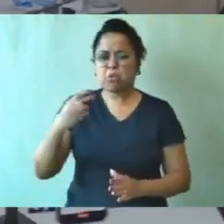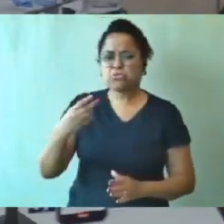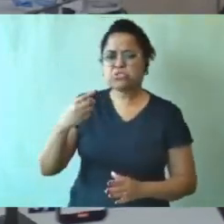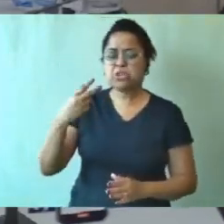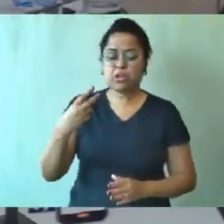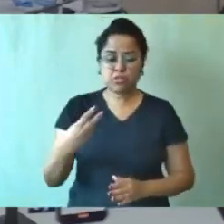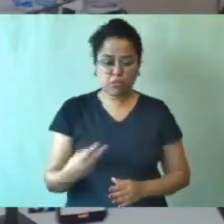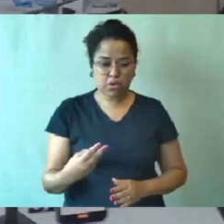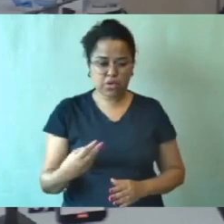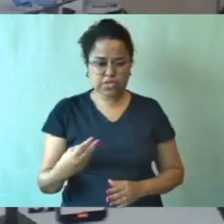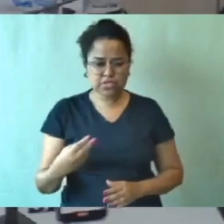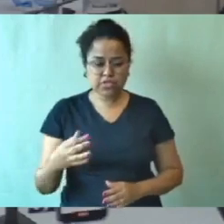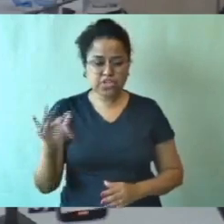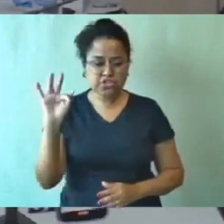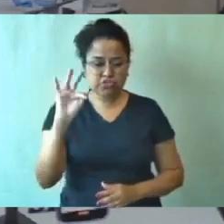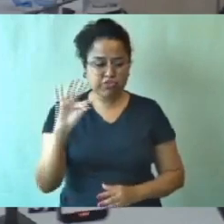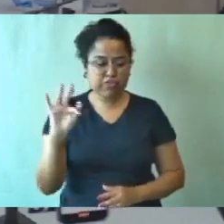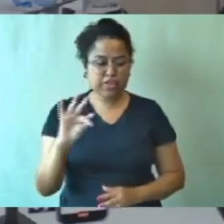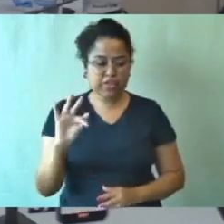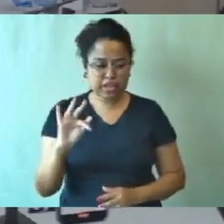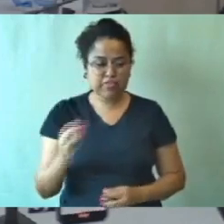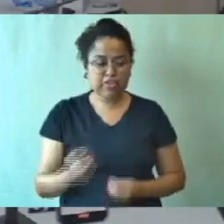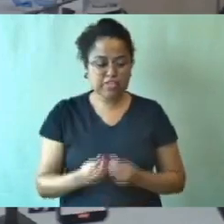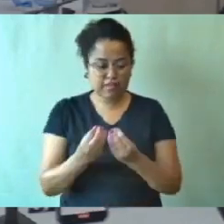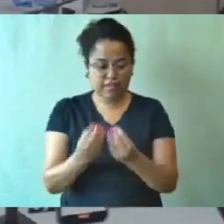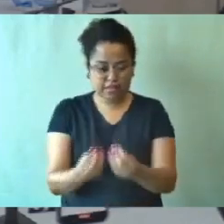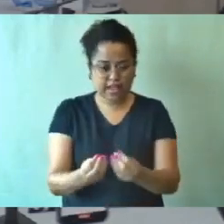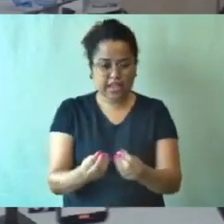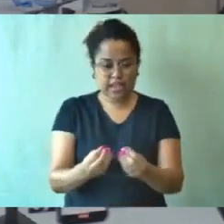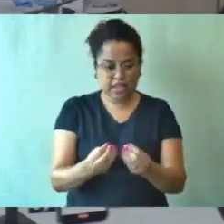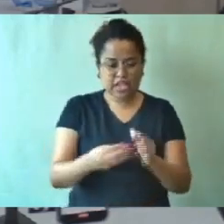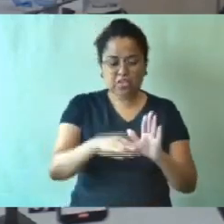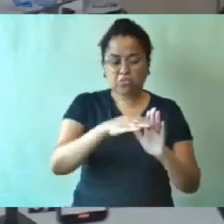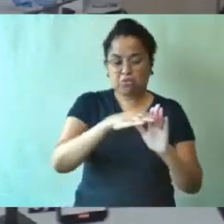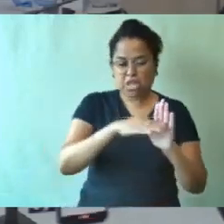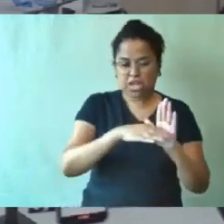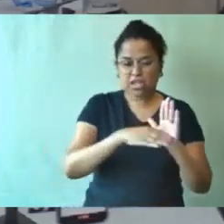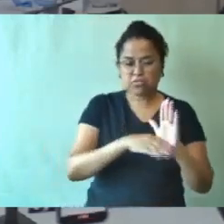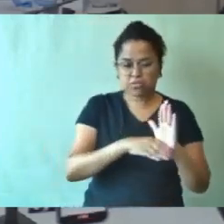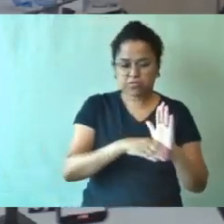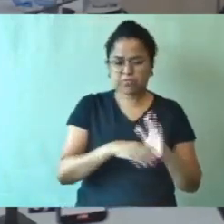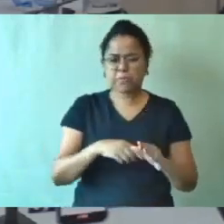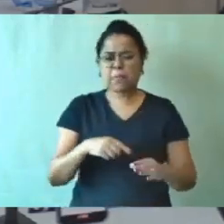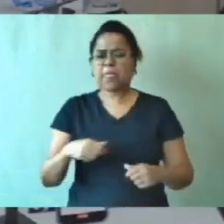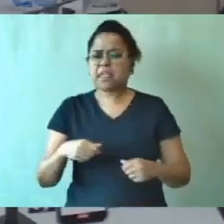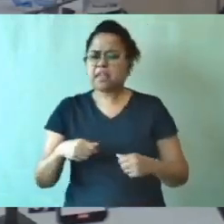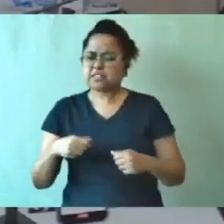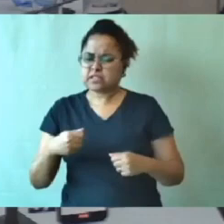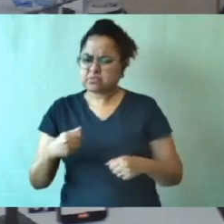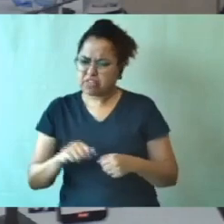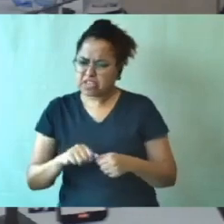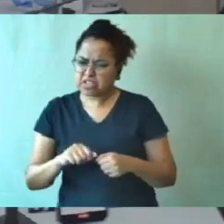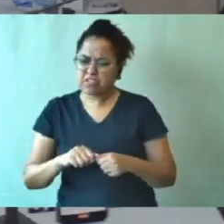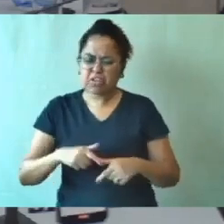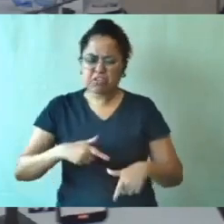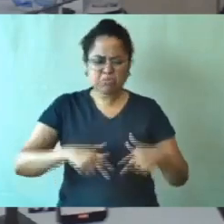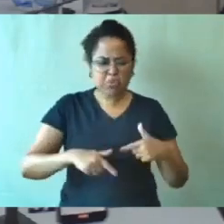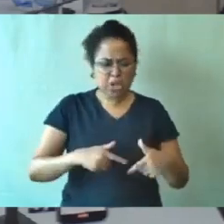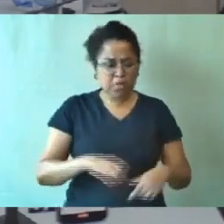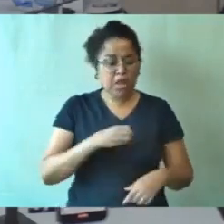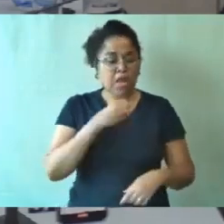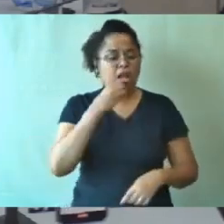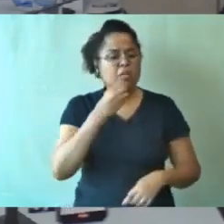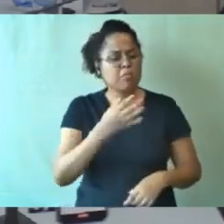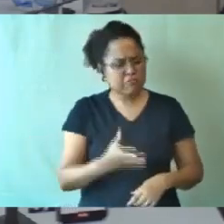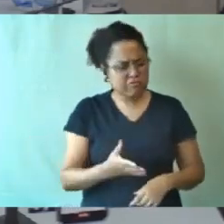E a gente, né, a gente está fazendo um trabalho bem feito. A gente não está querendo aqui punir as pessoas. A gente